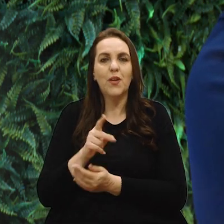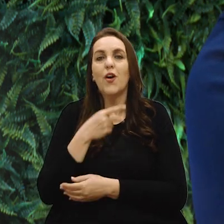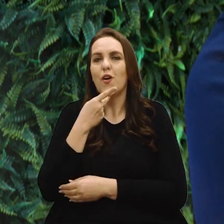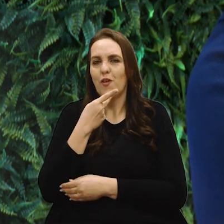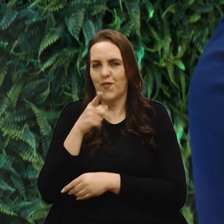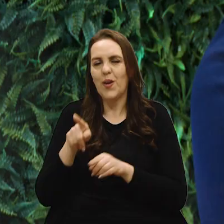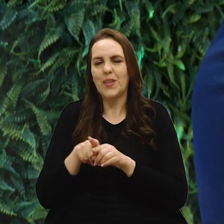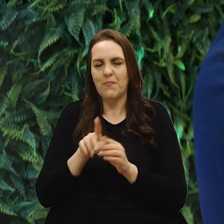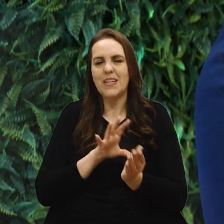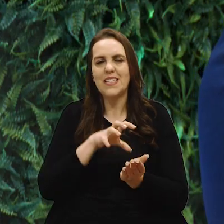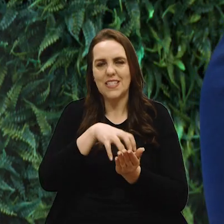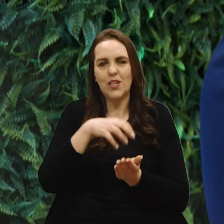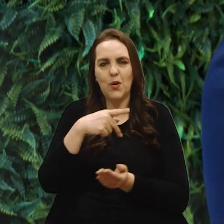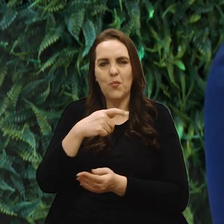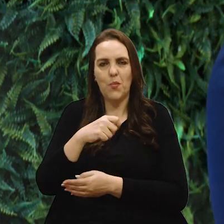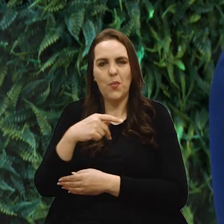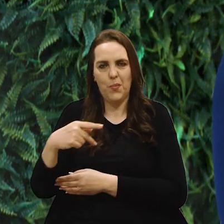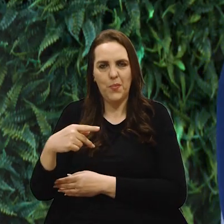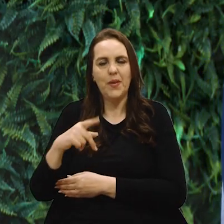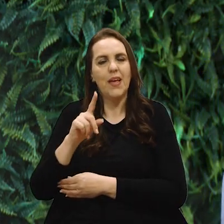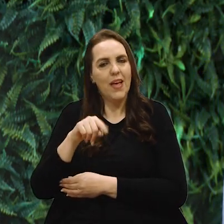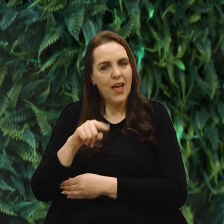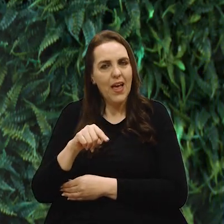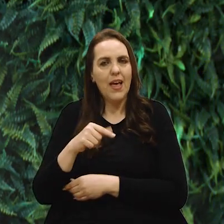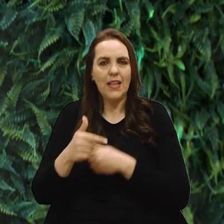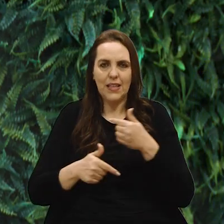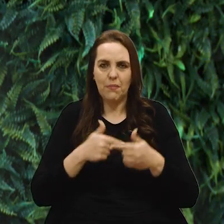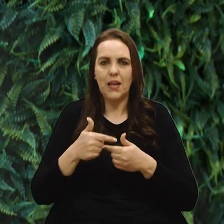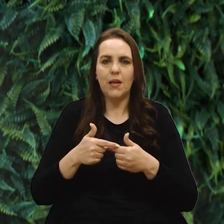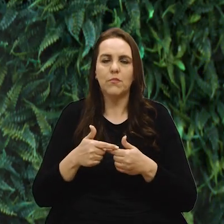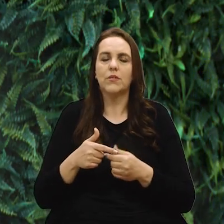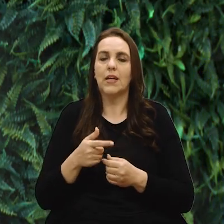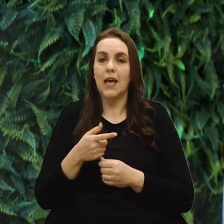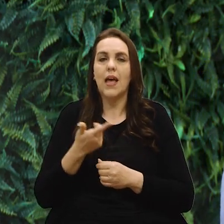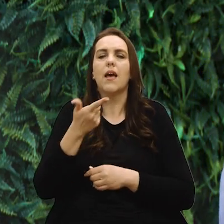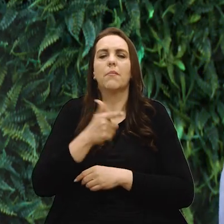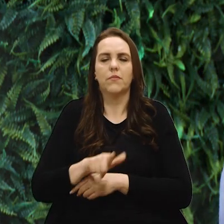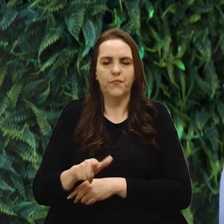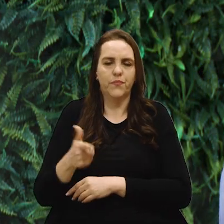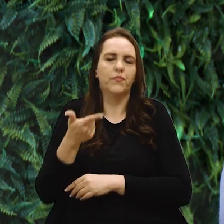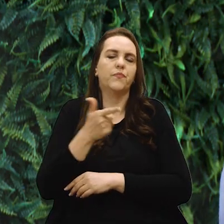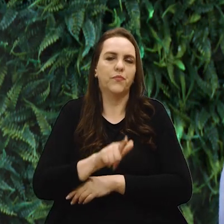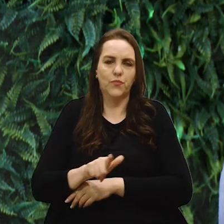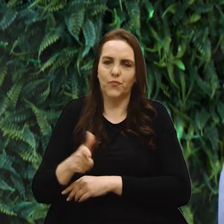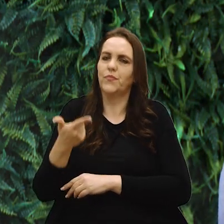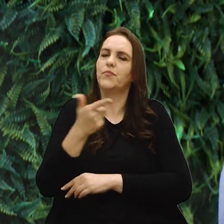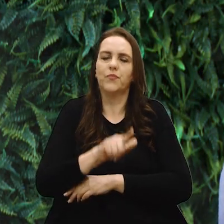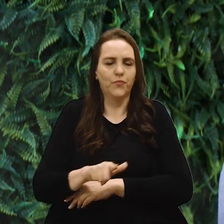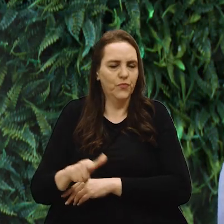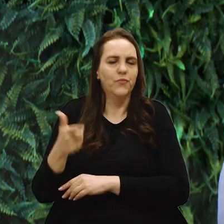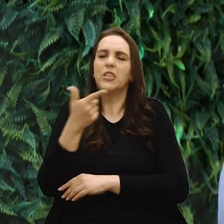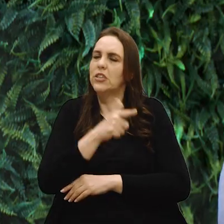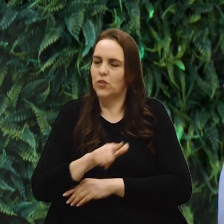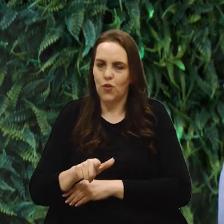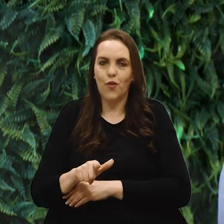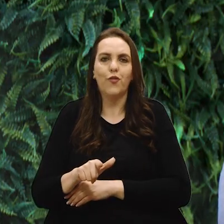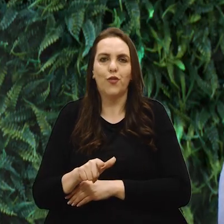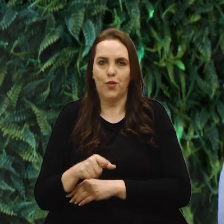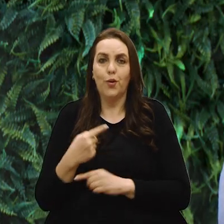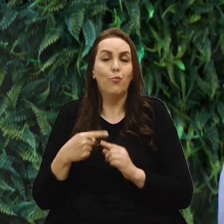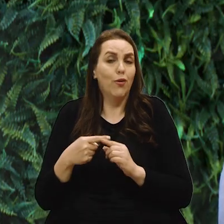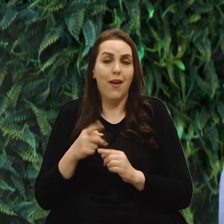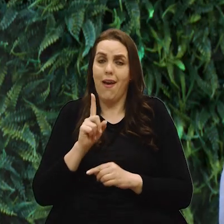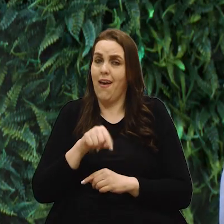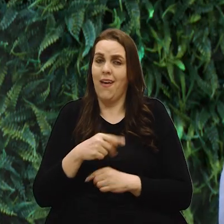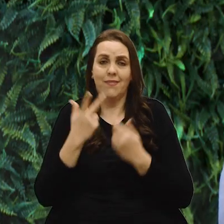eu falo às vezes isso no Centro Pop, que um pouco a gente trabalha tanto com a repetição, né? Então